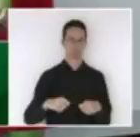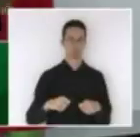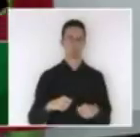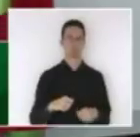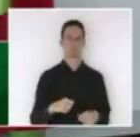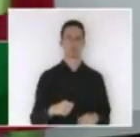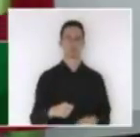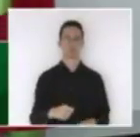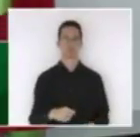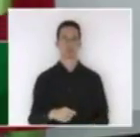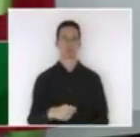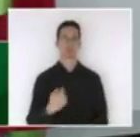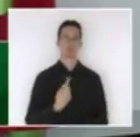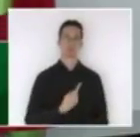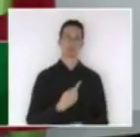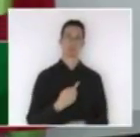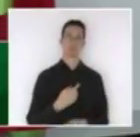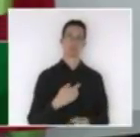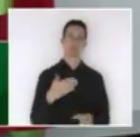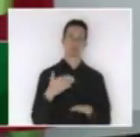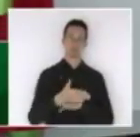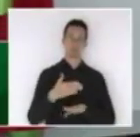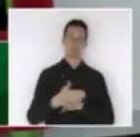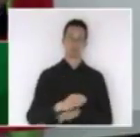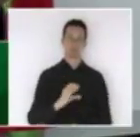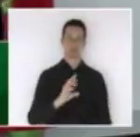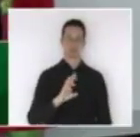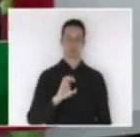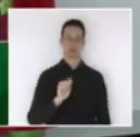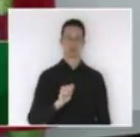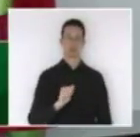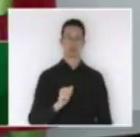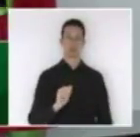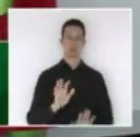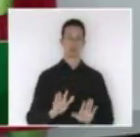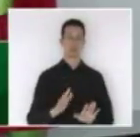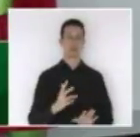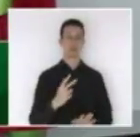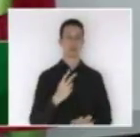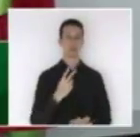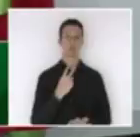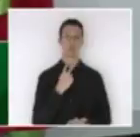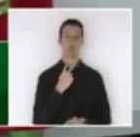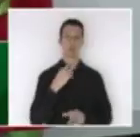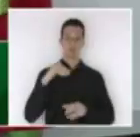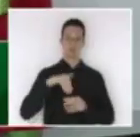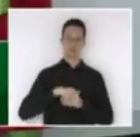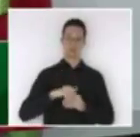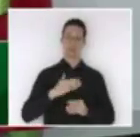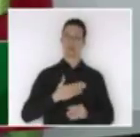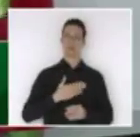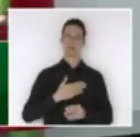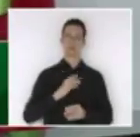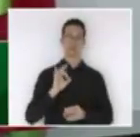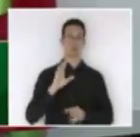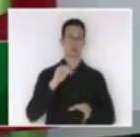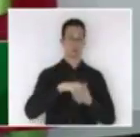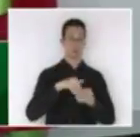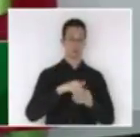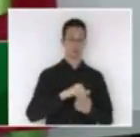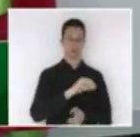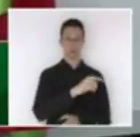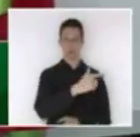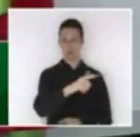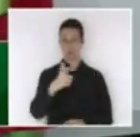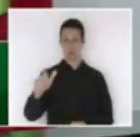CREA, mas não temos direito a voto, apenas de votar. Não temos direito a participar das